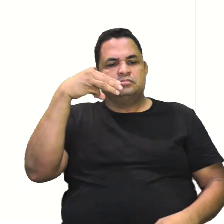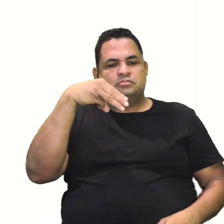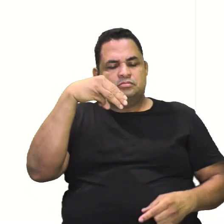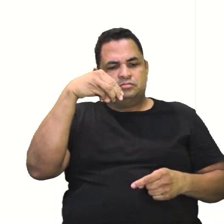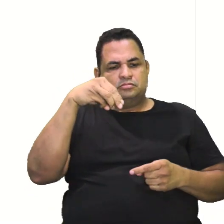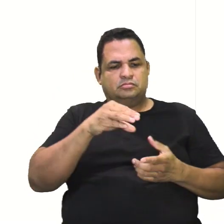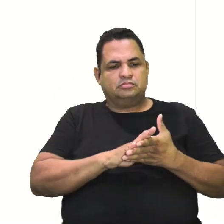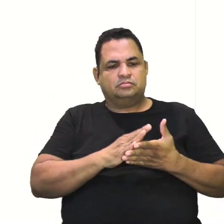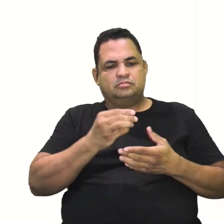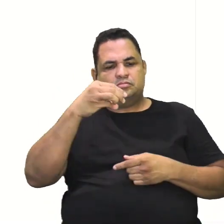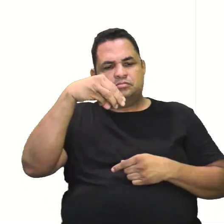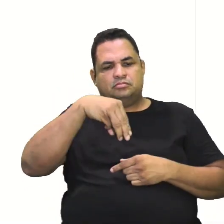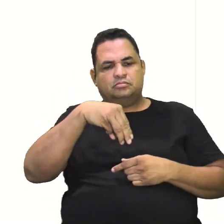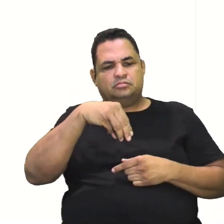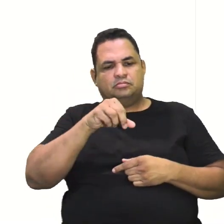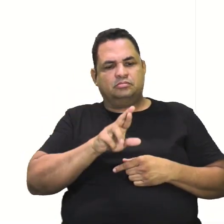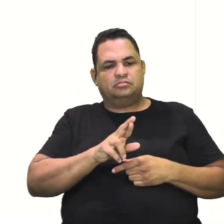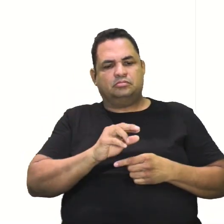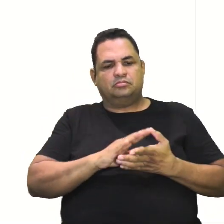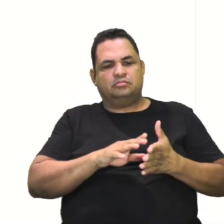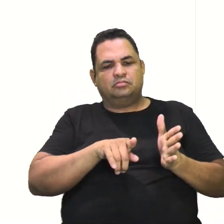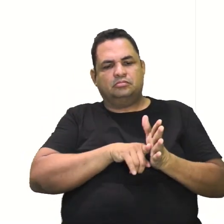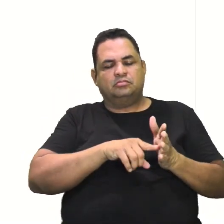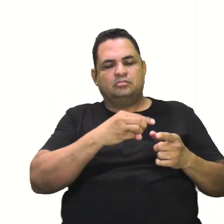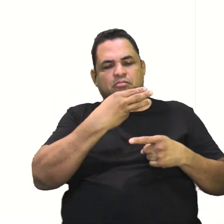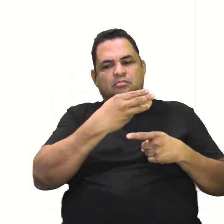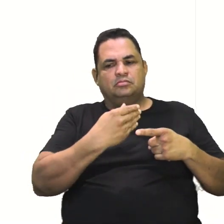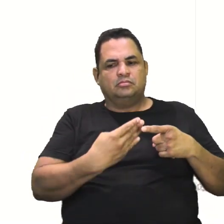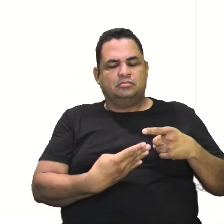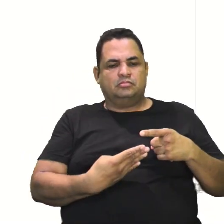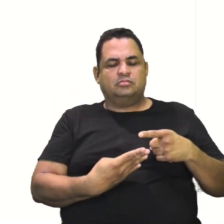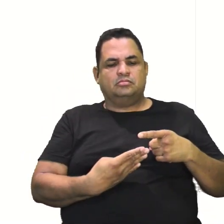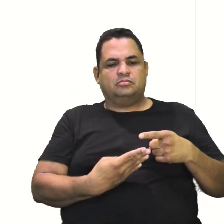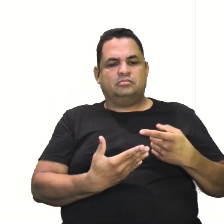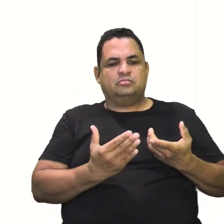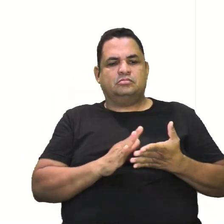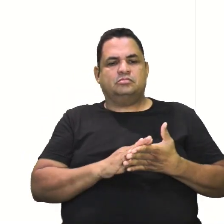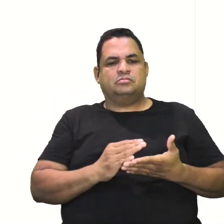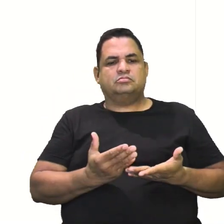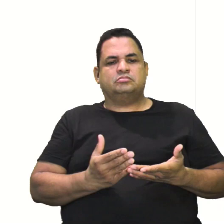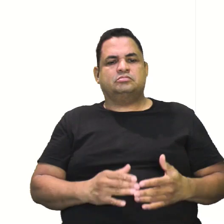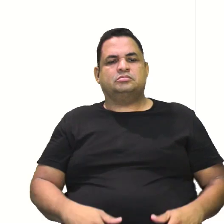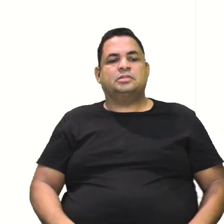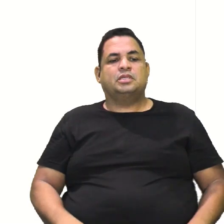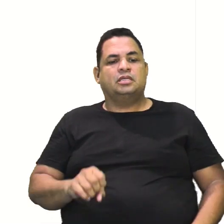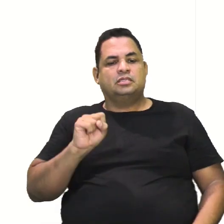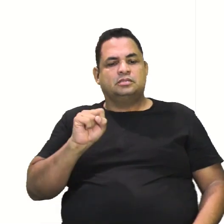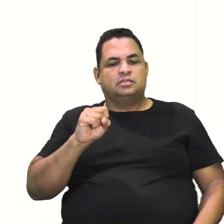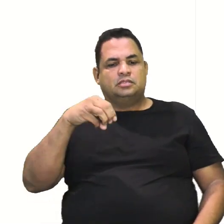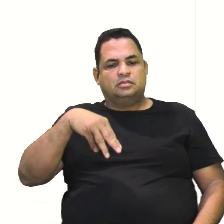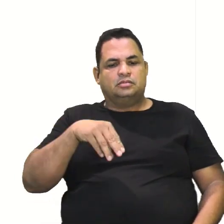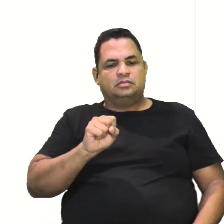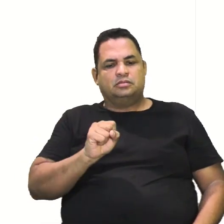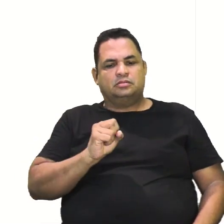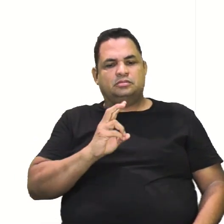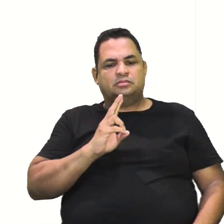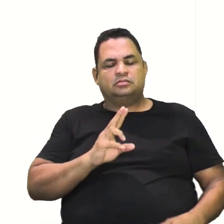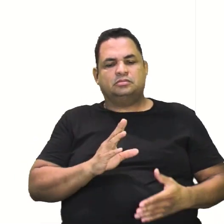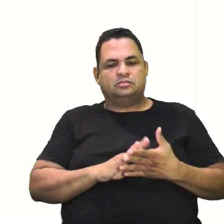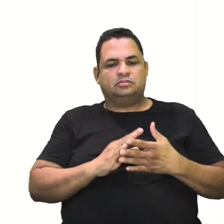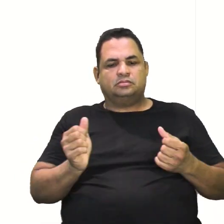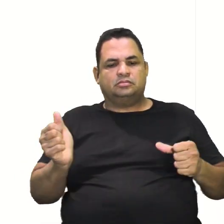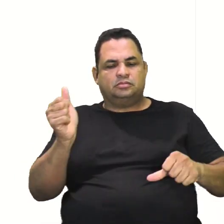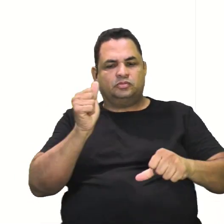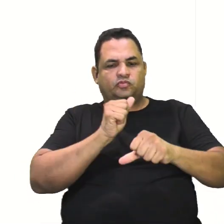m da reta R é menos 3 quartos. Eu quero o meu m da S, né? Lembra que o meu m da S vai ser